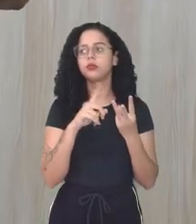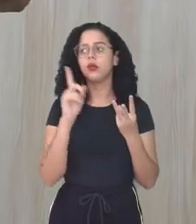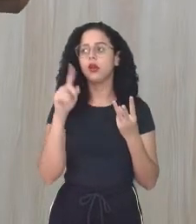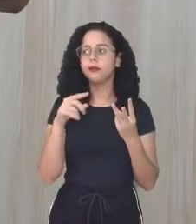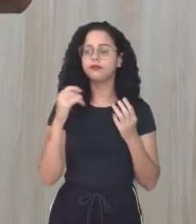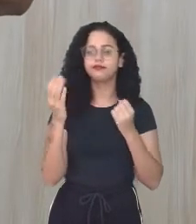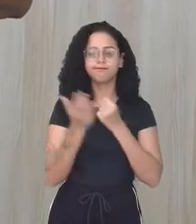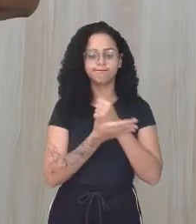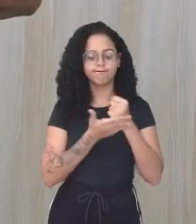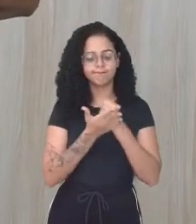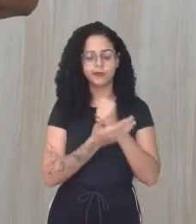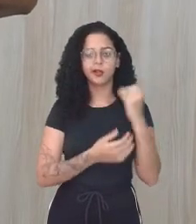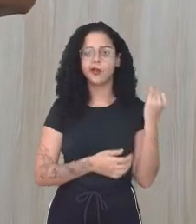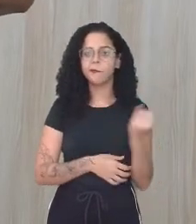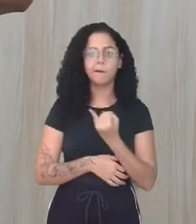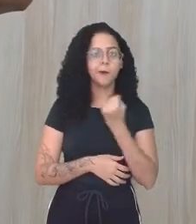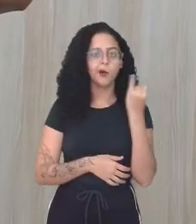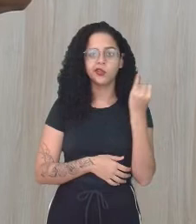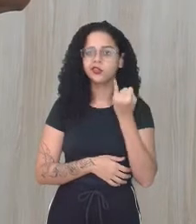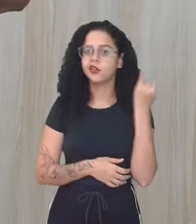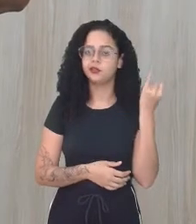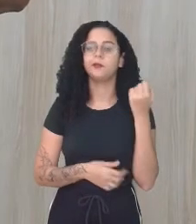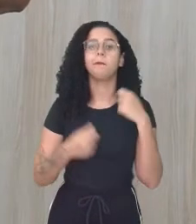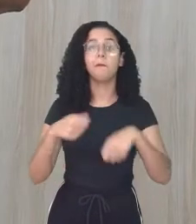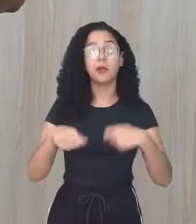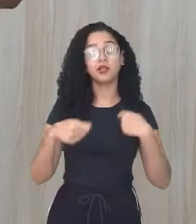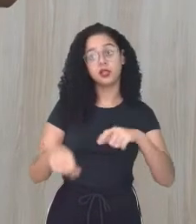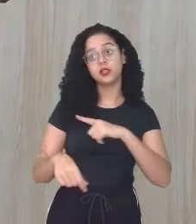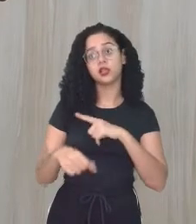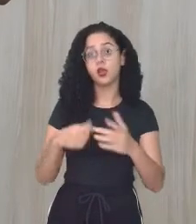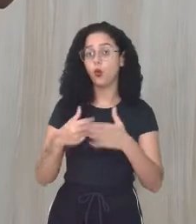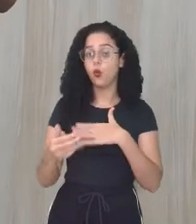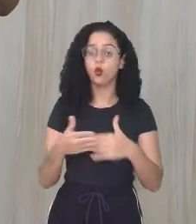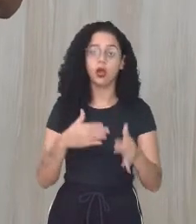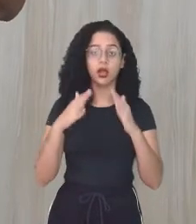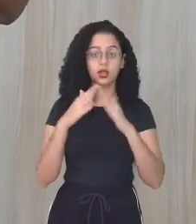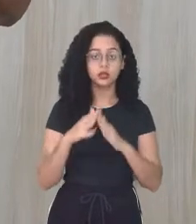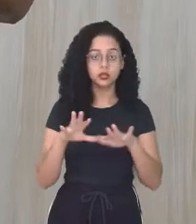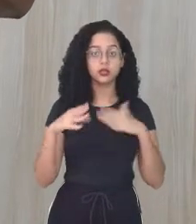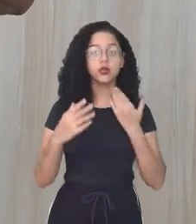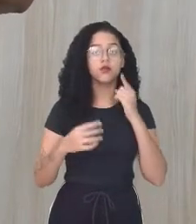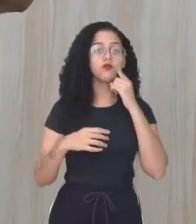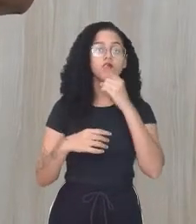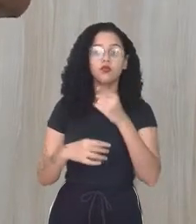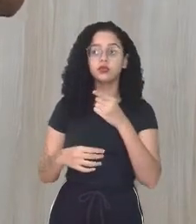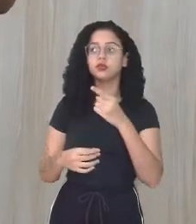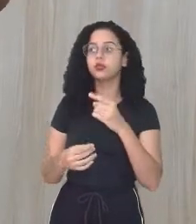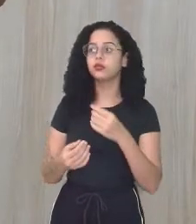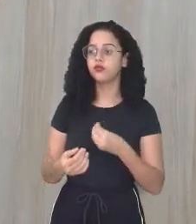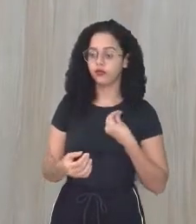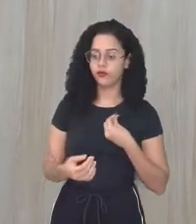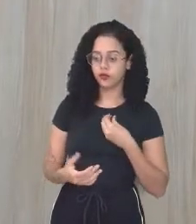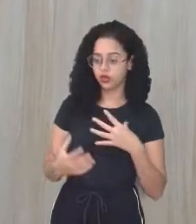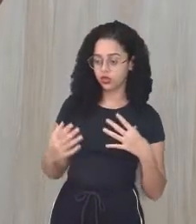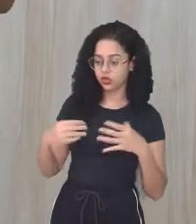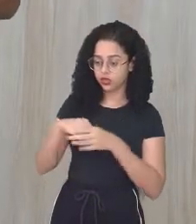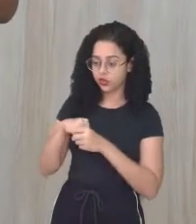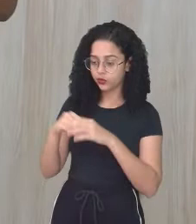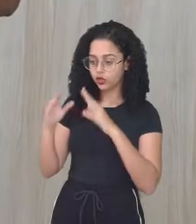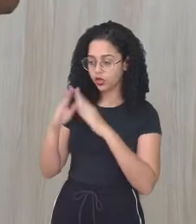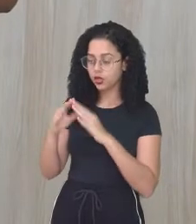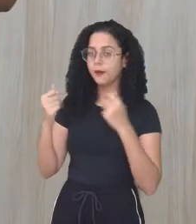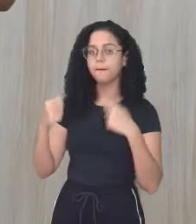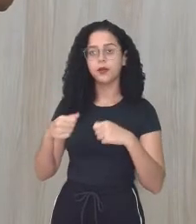é fundamental em qualquer casa, não é isso? Então, e para você estar na casa, você precisa pagar também